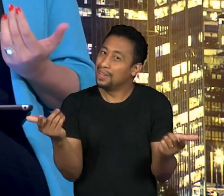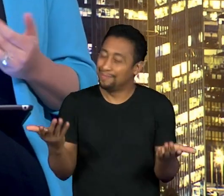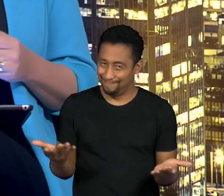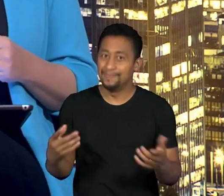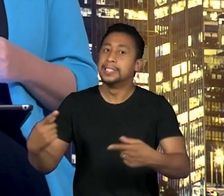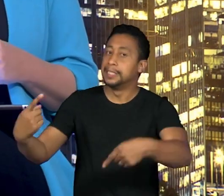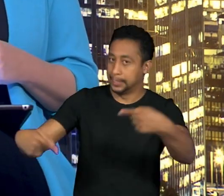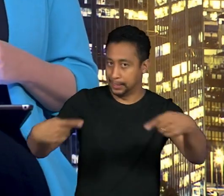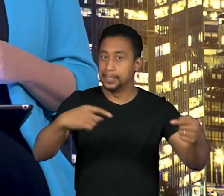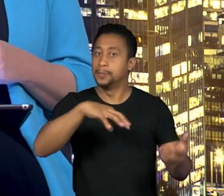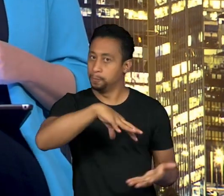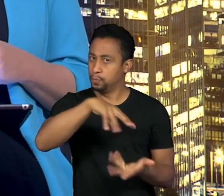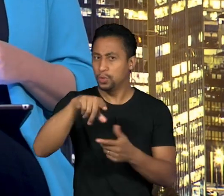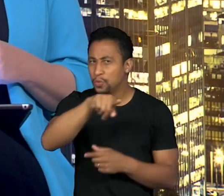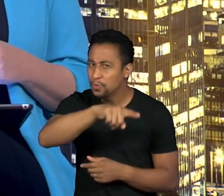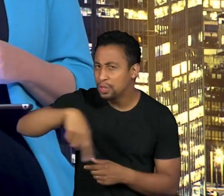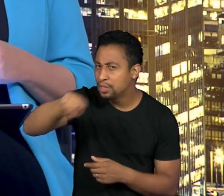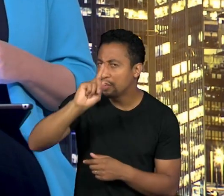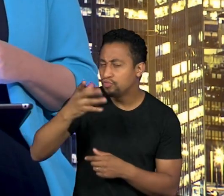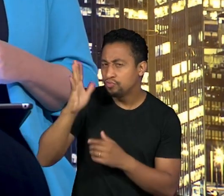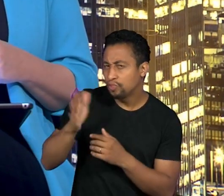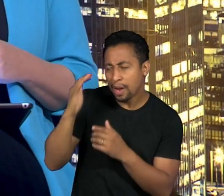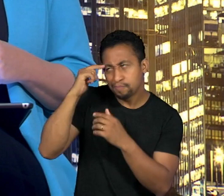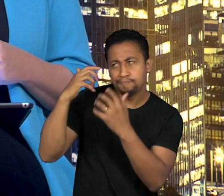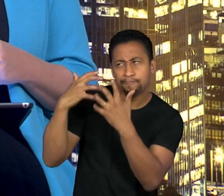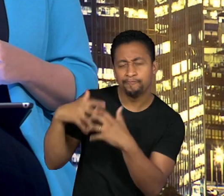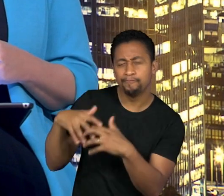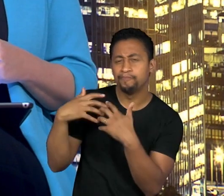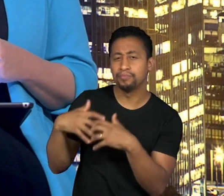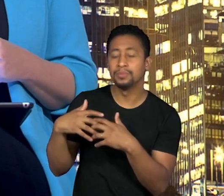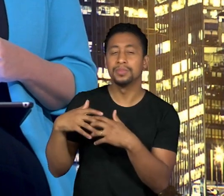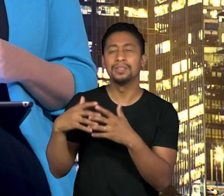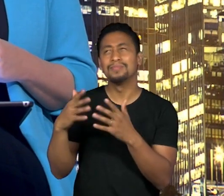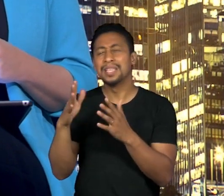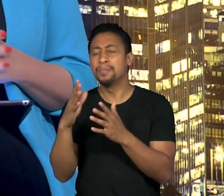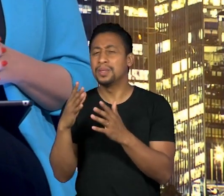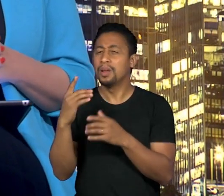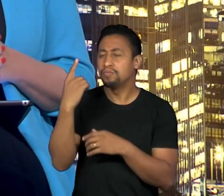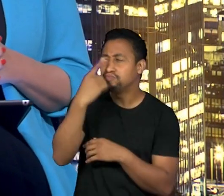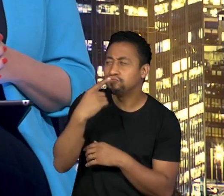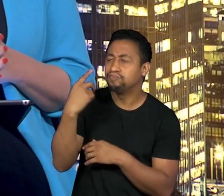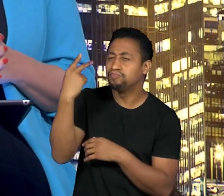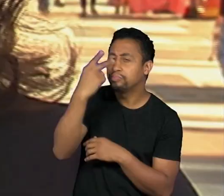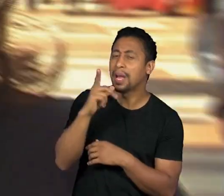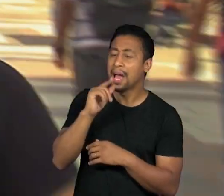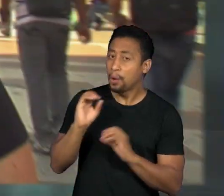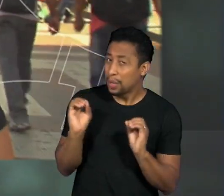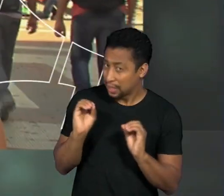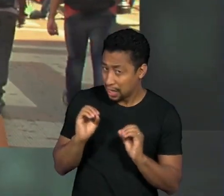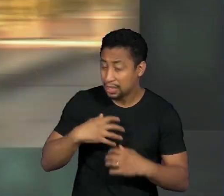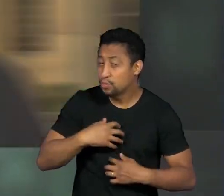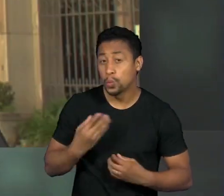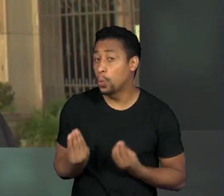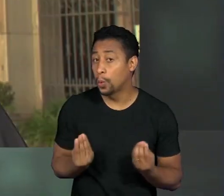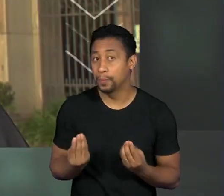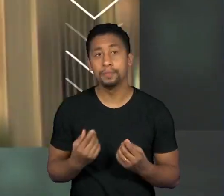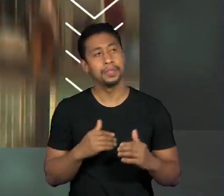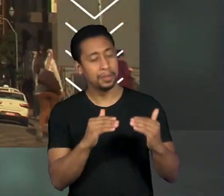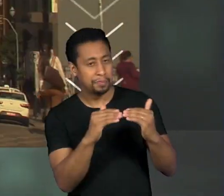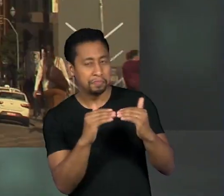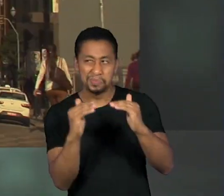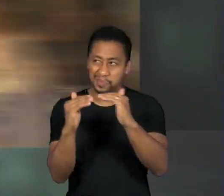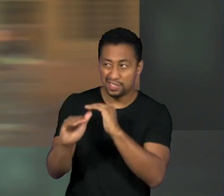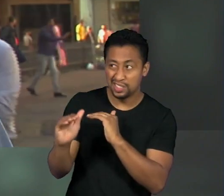mundo. Você já parou para pensar o que acontece quando você fica algumas horinhas sem água? Sou a favor. Não